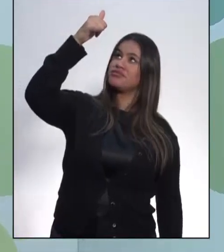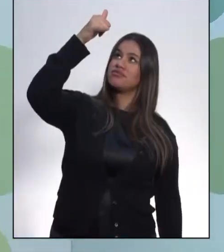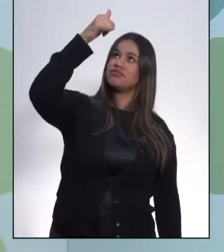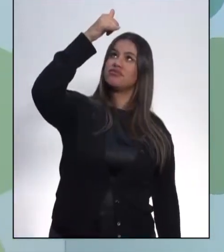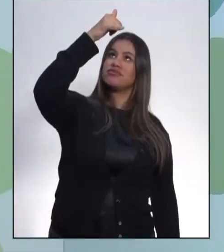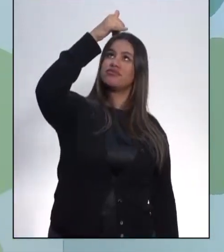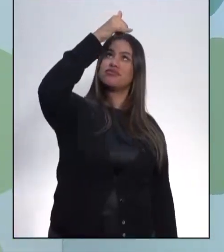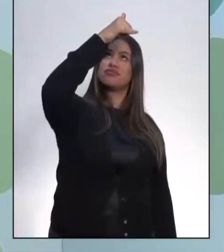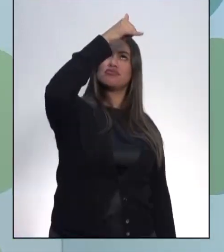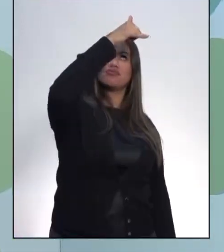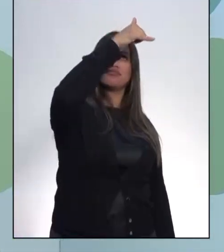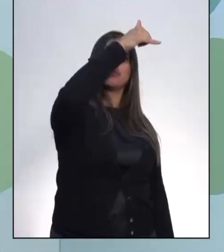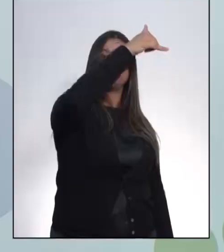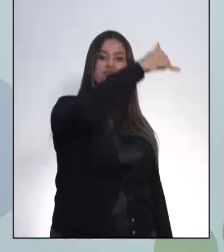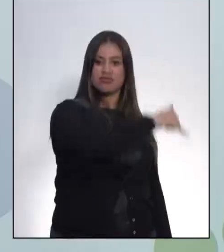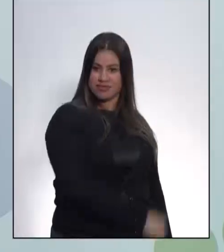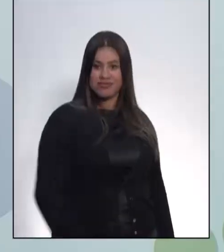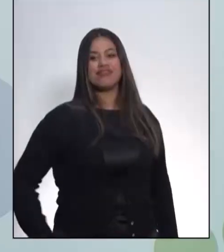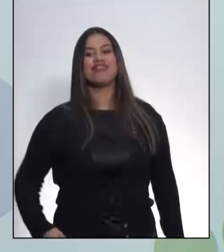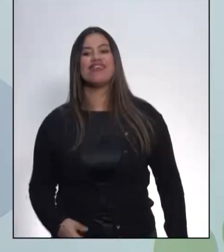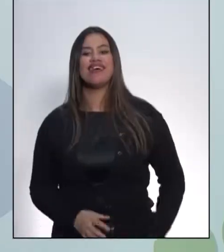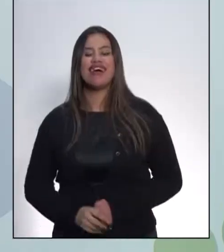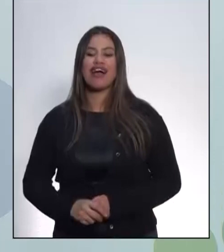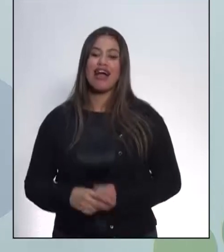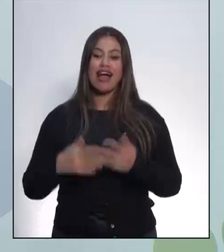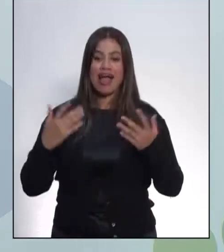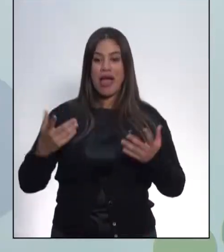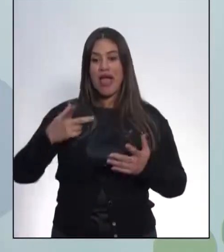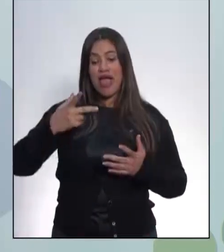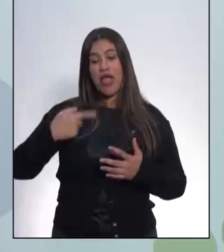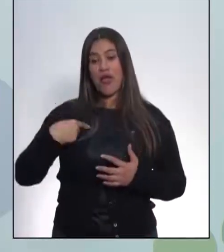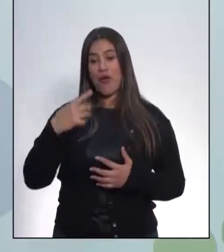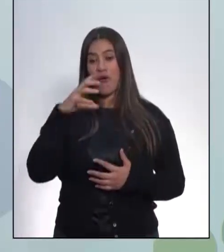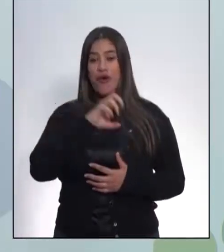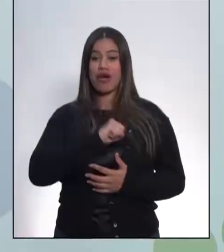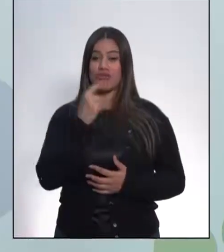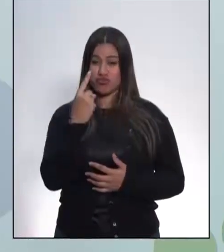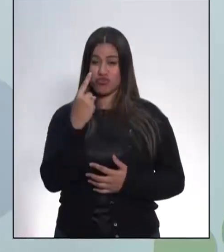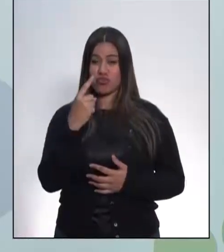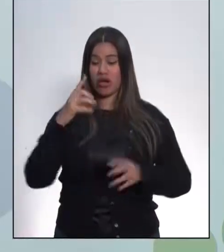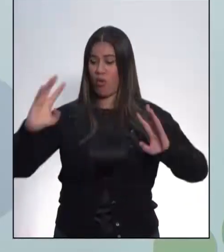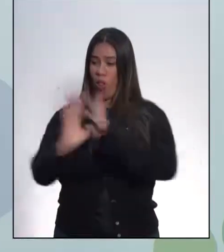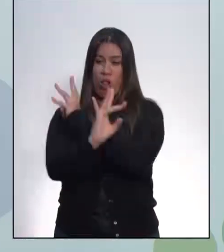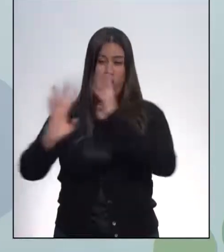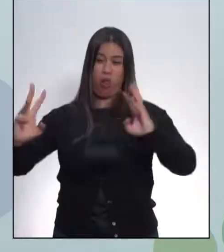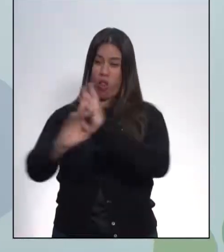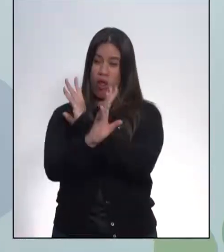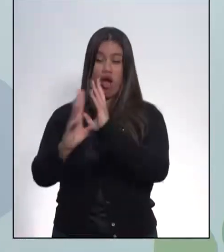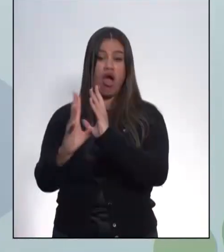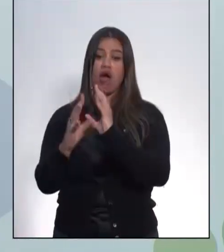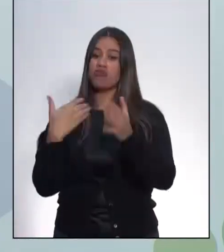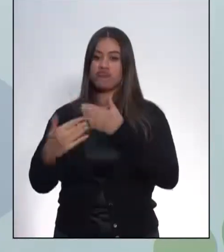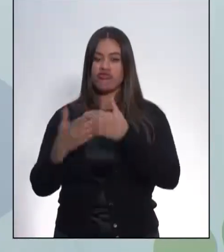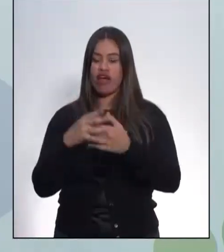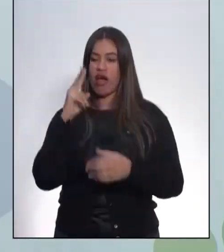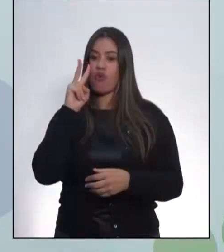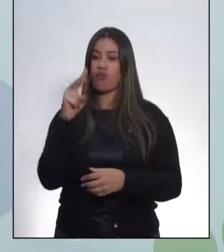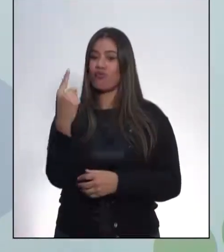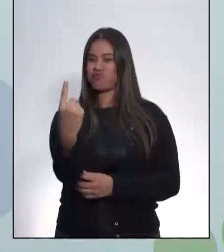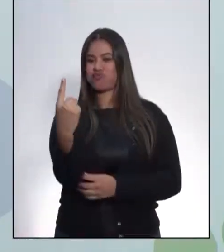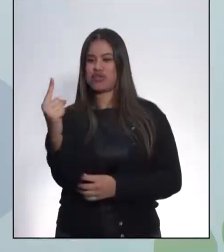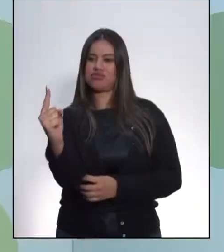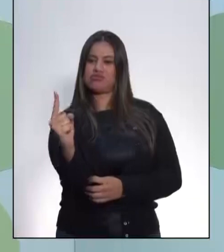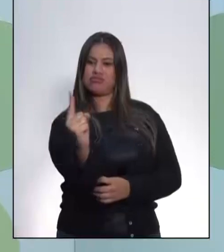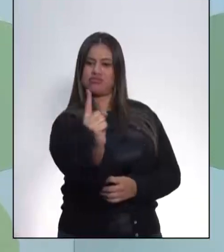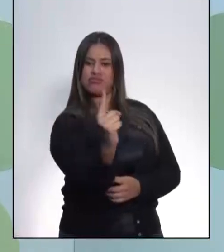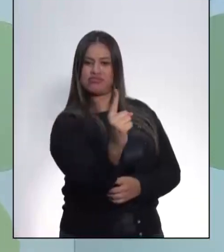A pessoa que eu amo tem 500 pessoas no pátio do colégio. Você só foca naquela pessoa. É um avião no ar. Vamos lá? Dia para